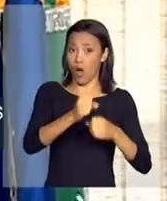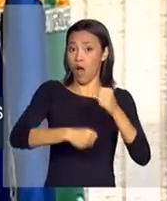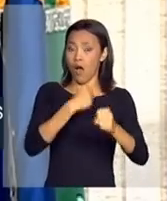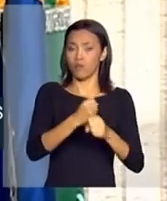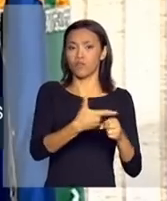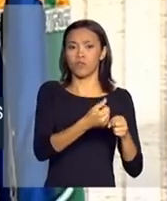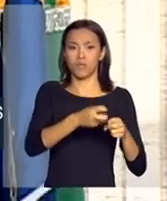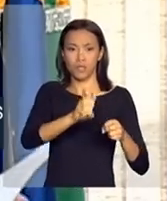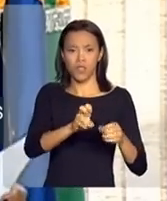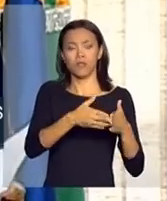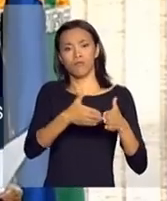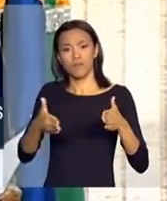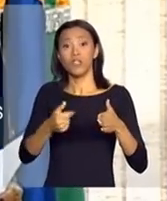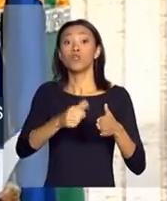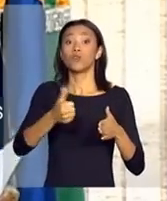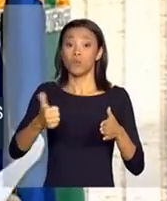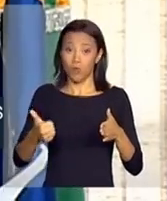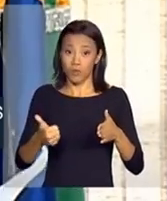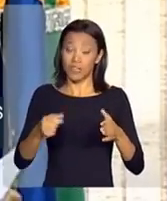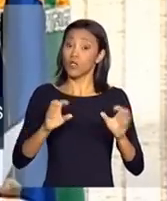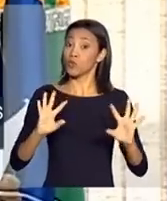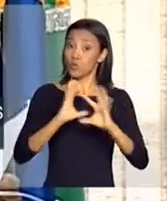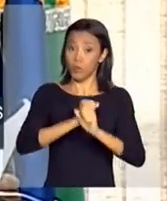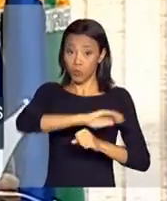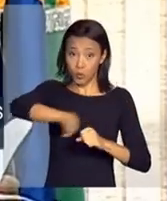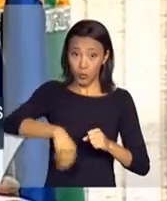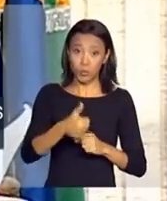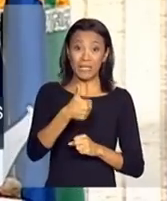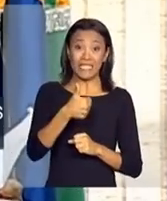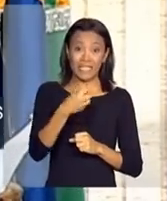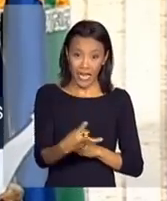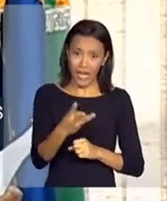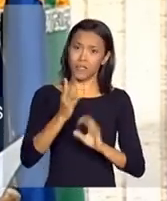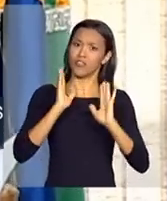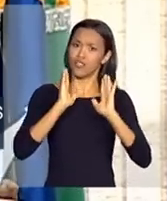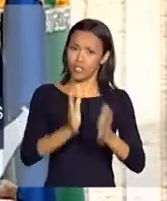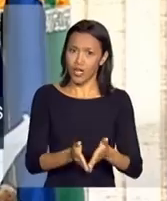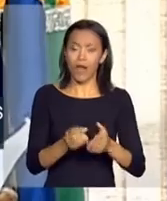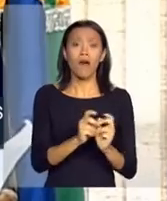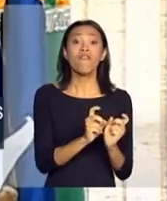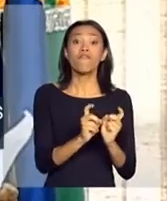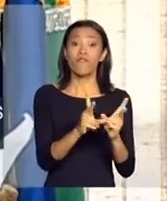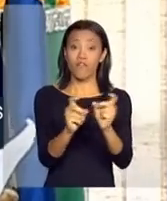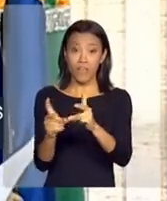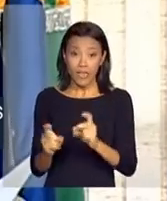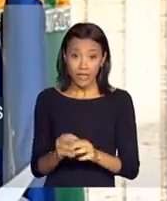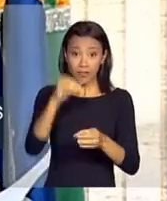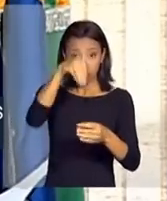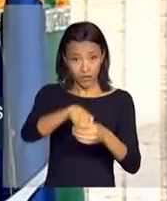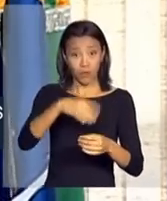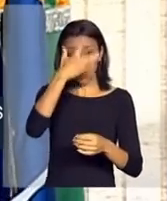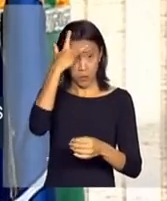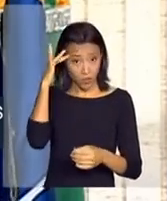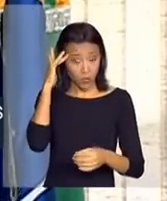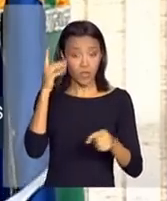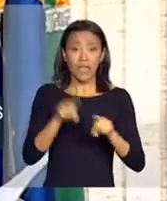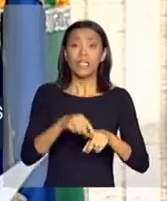2005 e 2011 deste Total três inquéritos foram por tráfico interno de pessoas